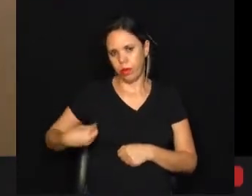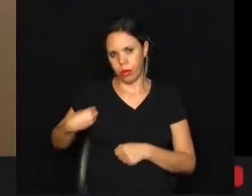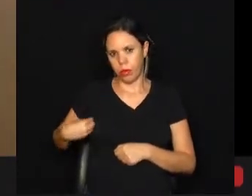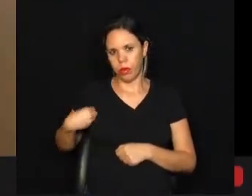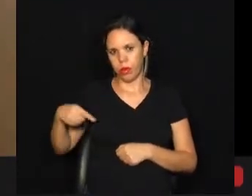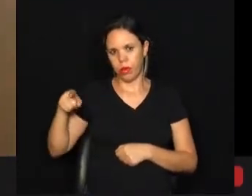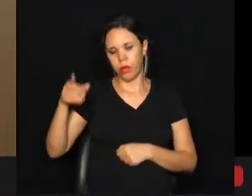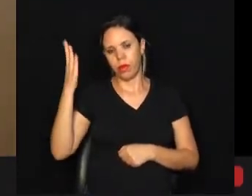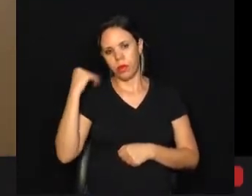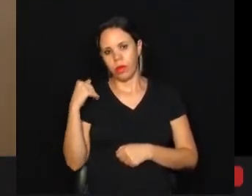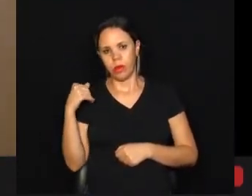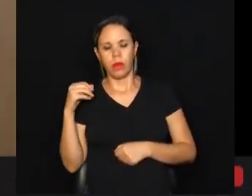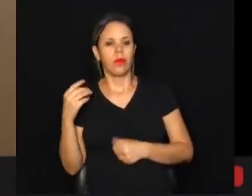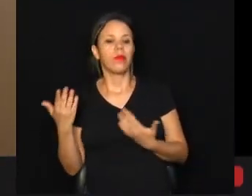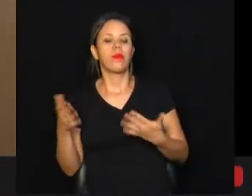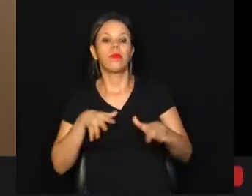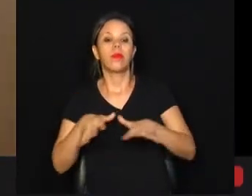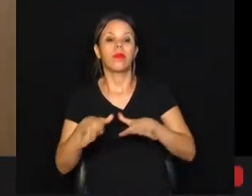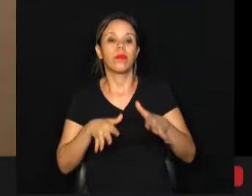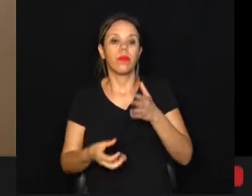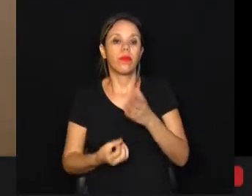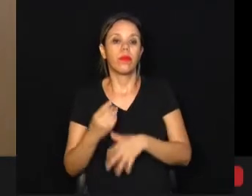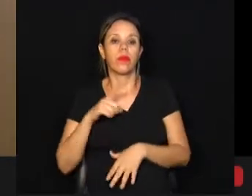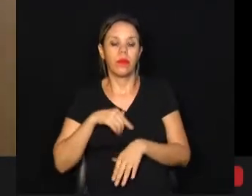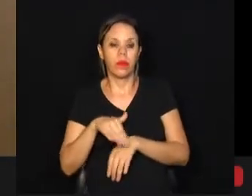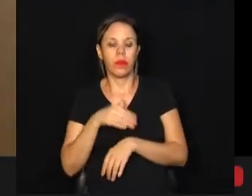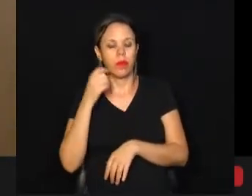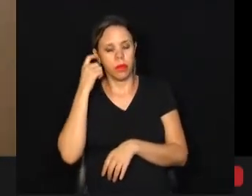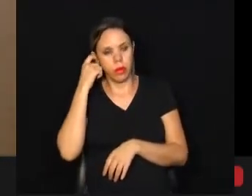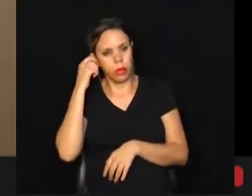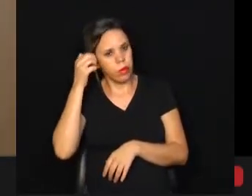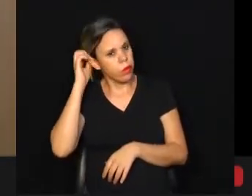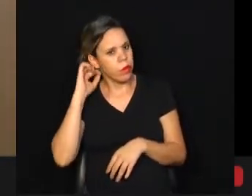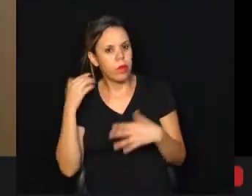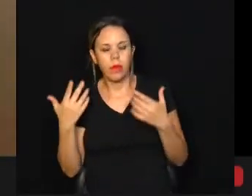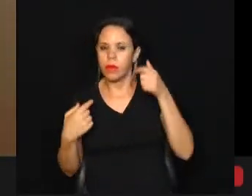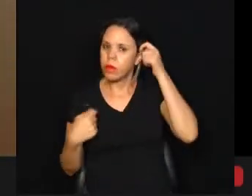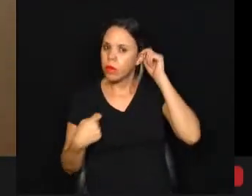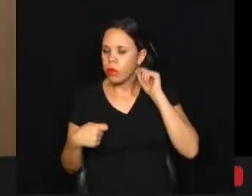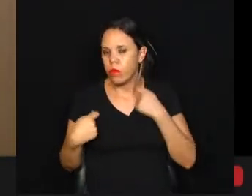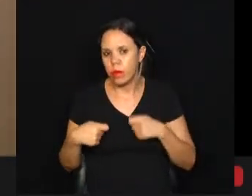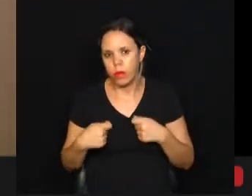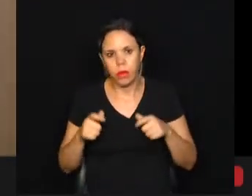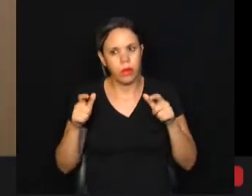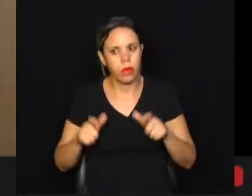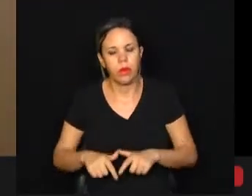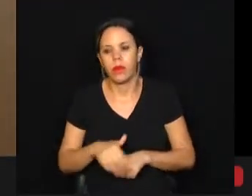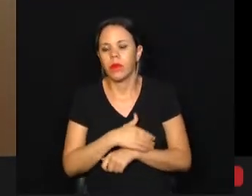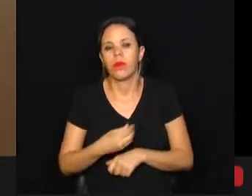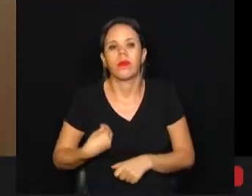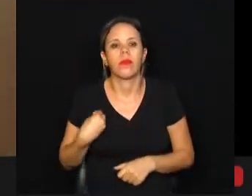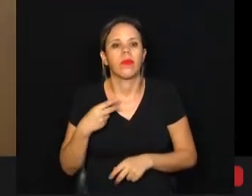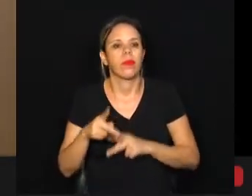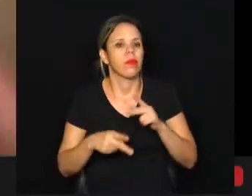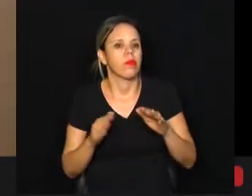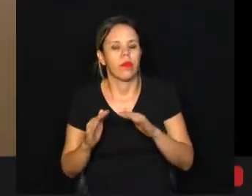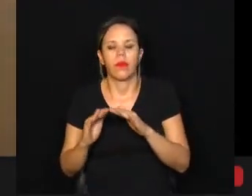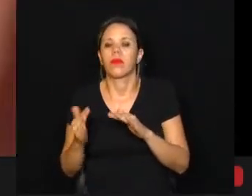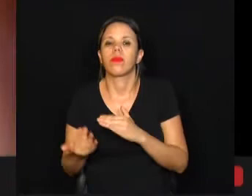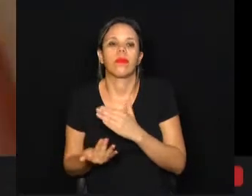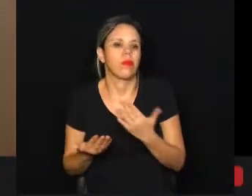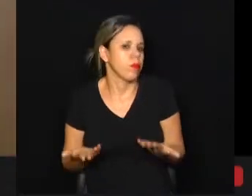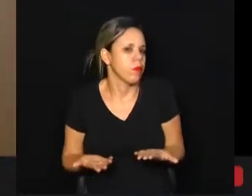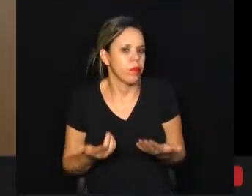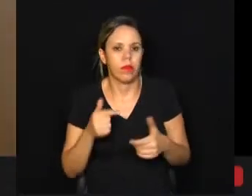para saber que movimento tem naquela rua, o que se produz ali, qual é a necessidade do lugar, do que vive aquela comunidade, qual é o